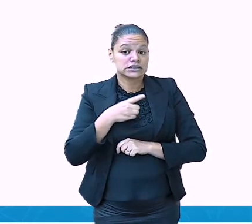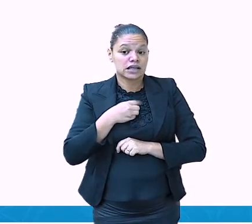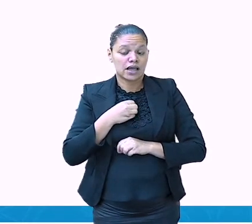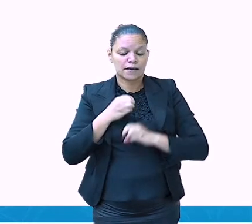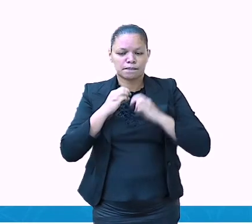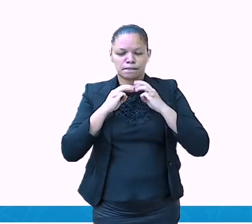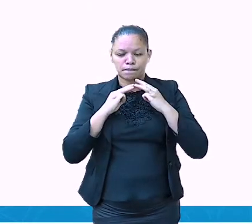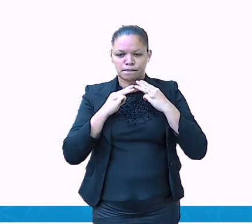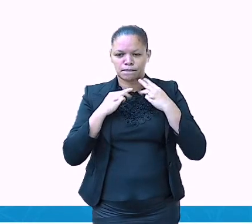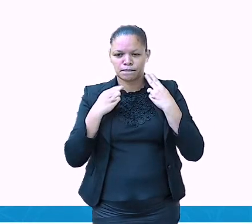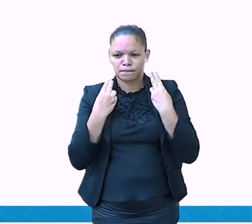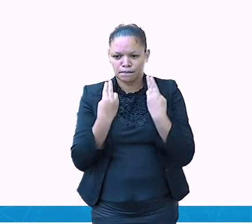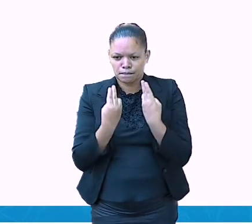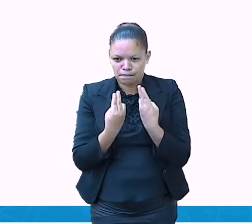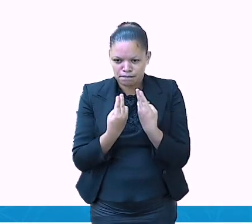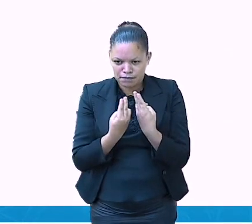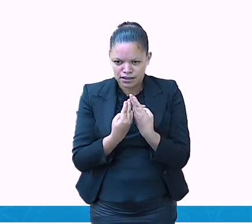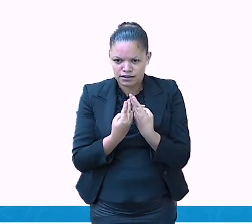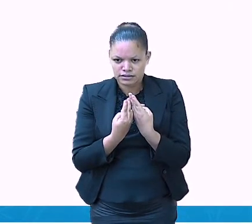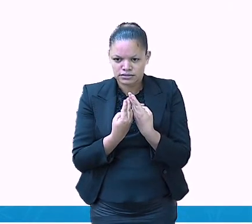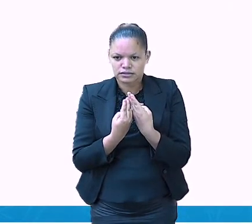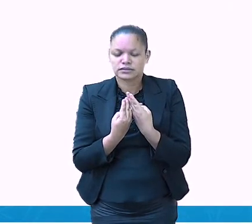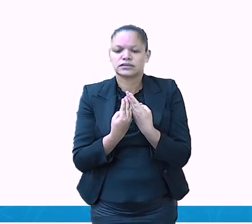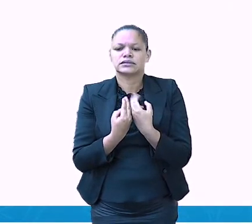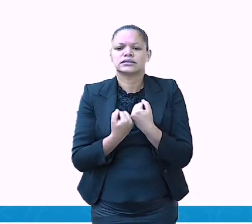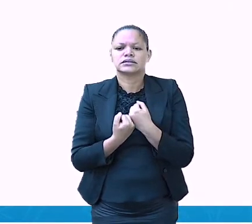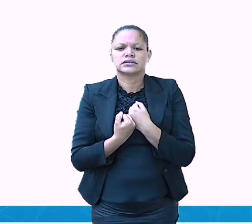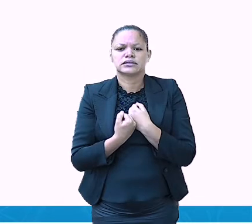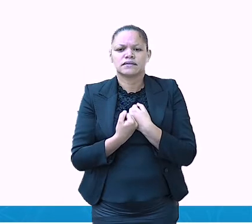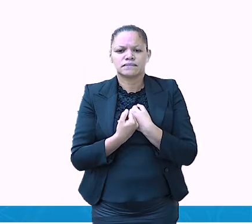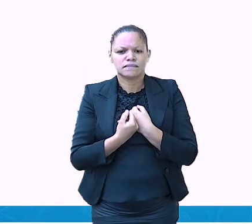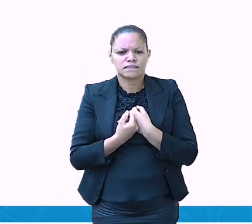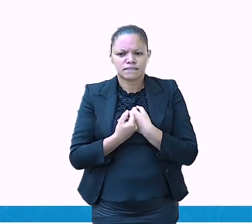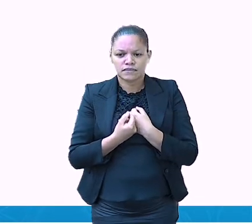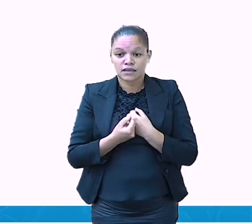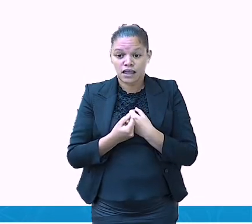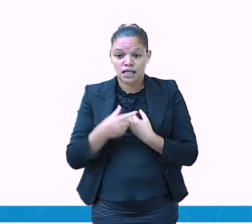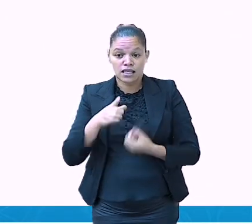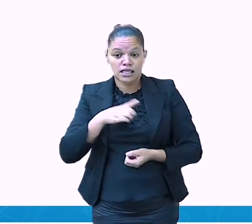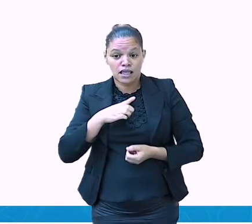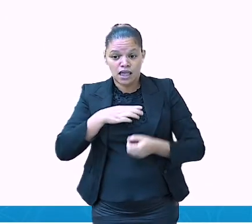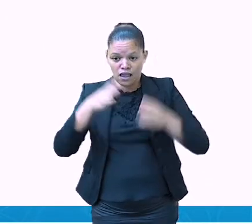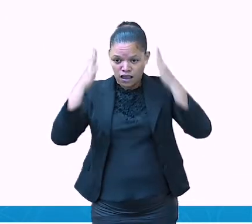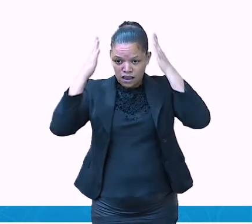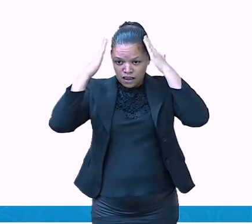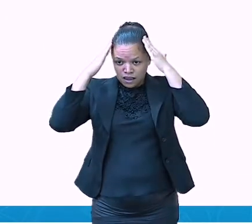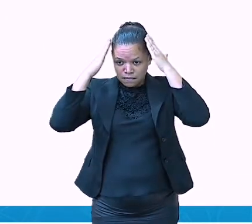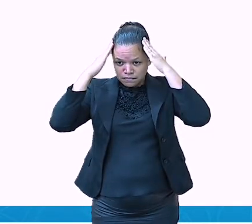visceral, né? Tem a cabeça, a massa visceral e pés.